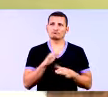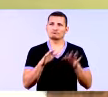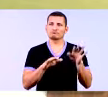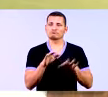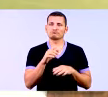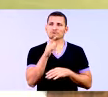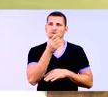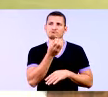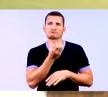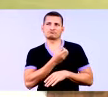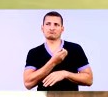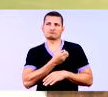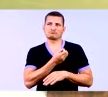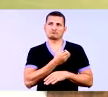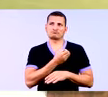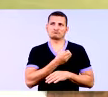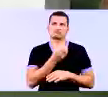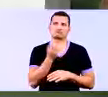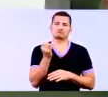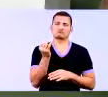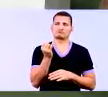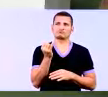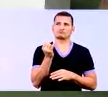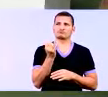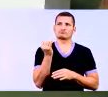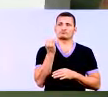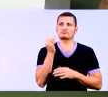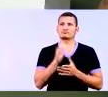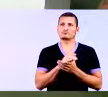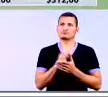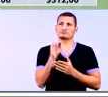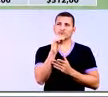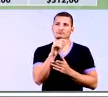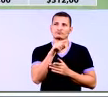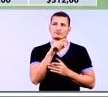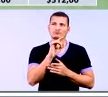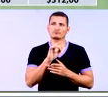modelo ali, né? Não só fala. Assim, Na verdade, né? ele põe lá, mas é assim.